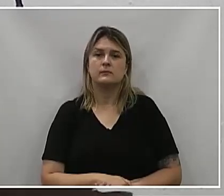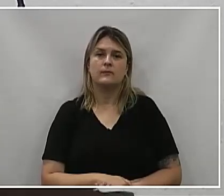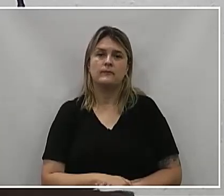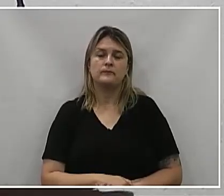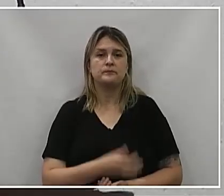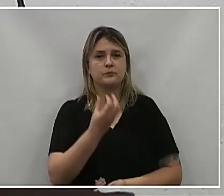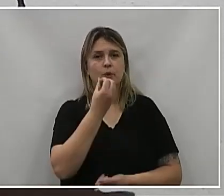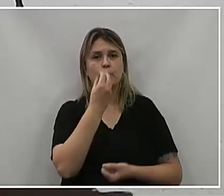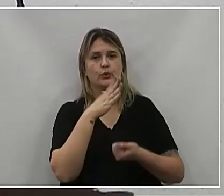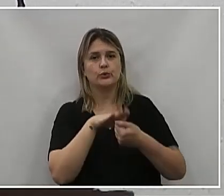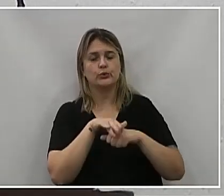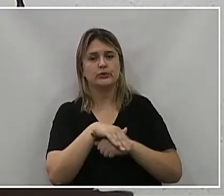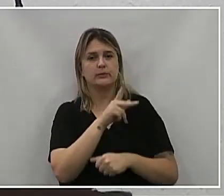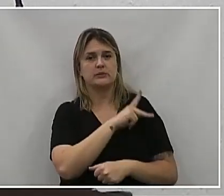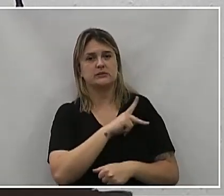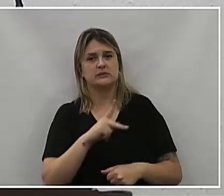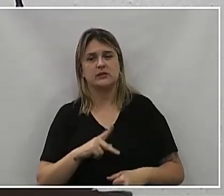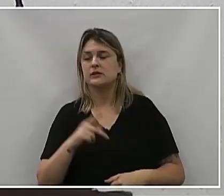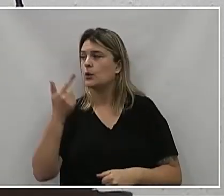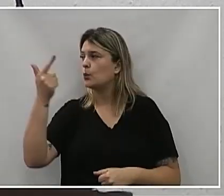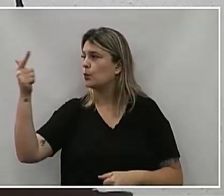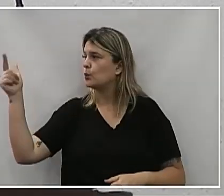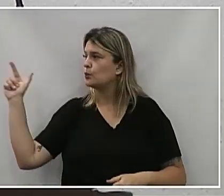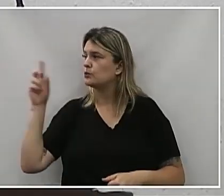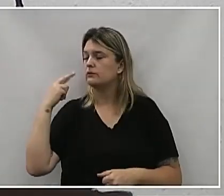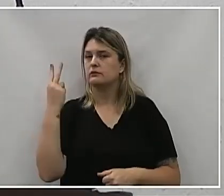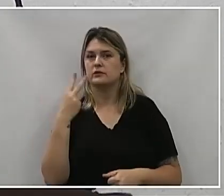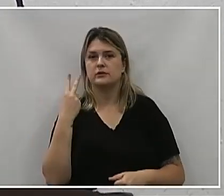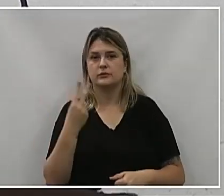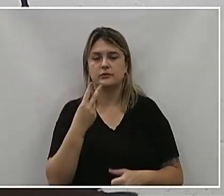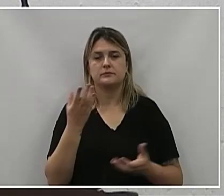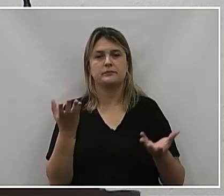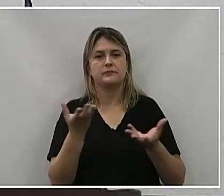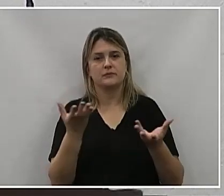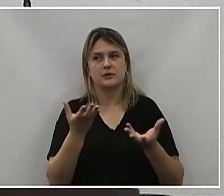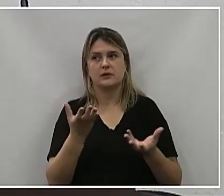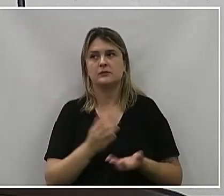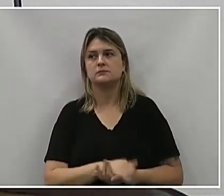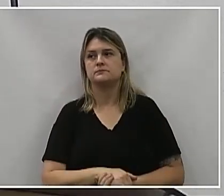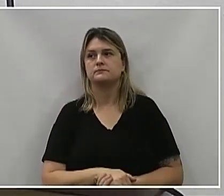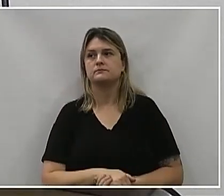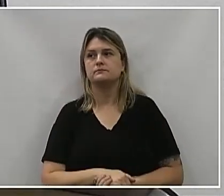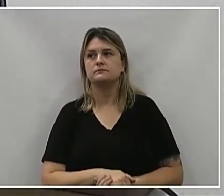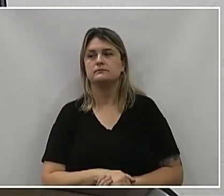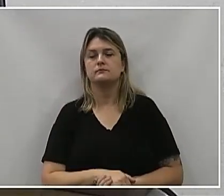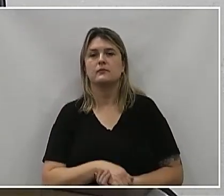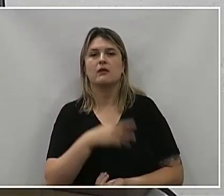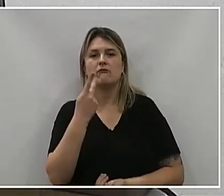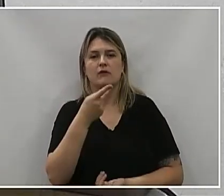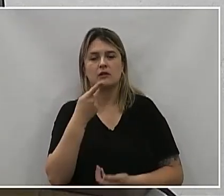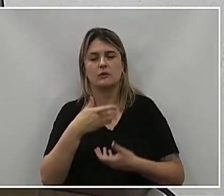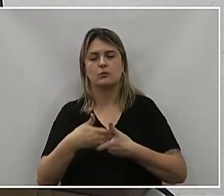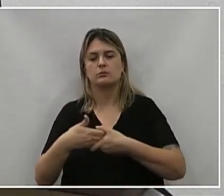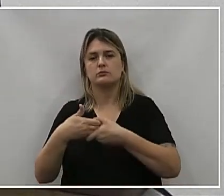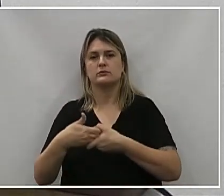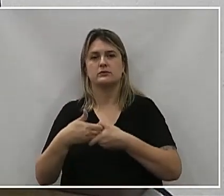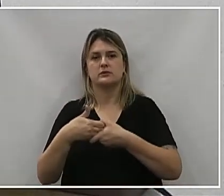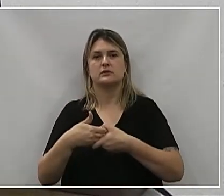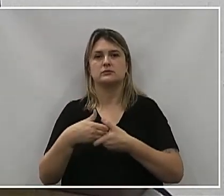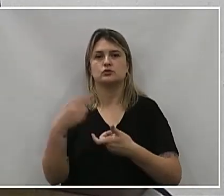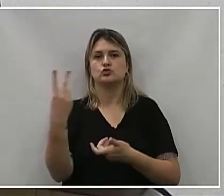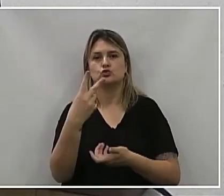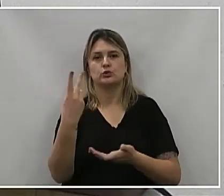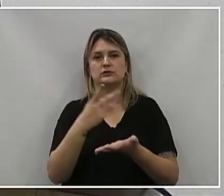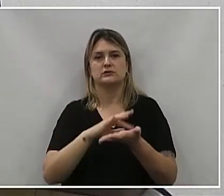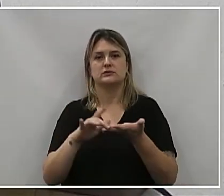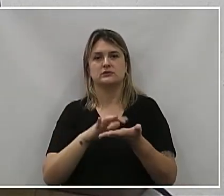Boa noite, senhor presidente. Boa noite aos demais colegas parlamentares. Quero, nessa noite, estender meu cumprimento aos dois secretários